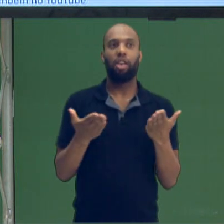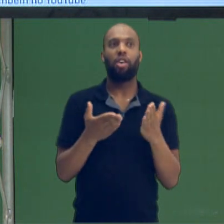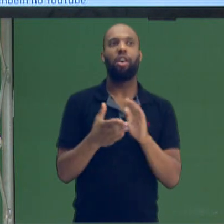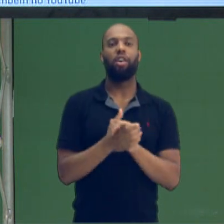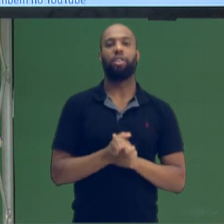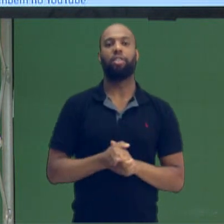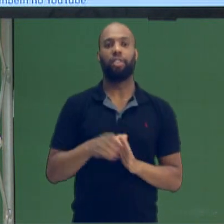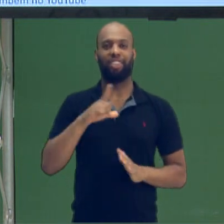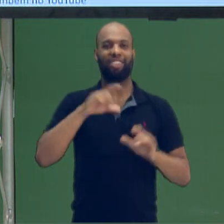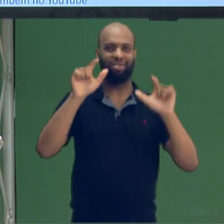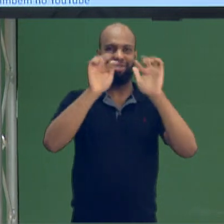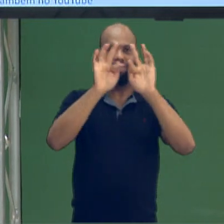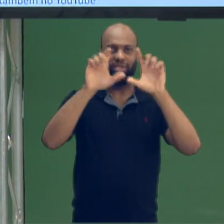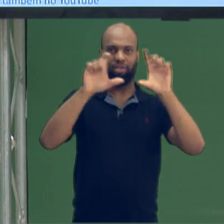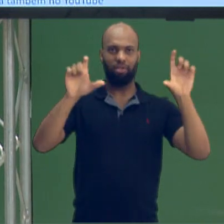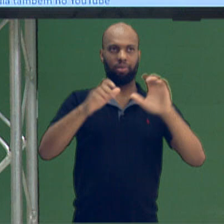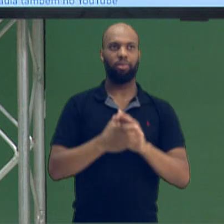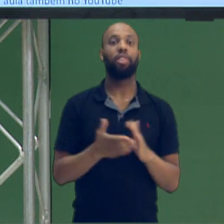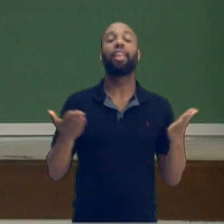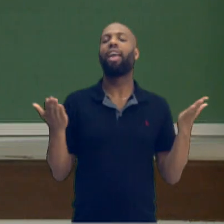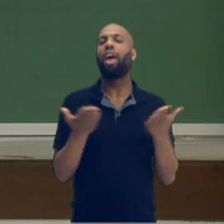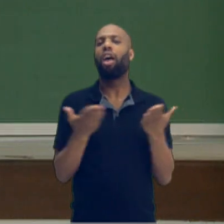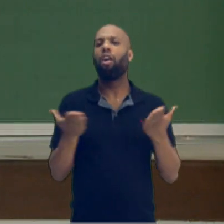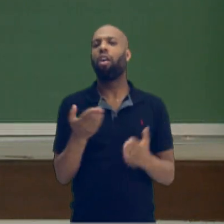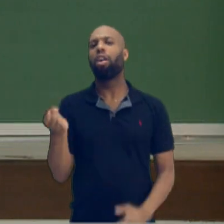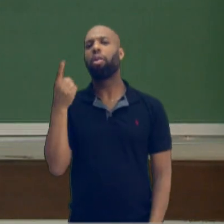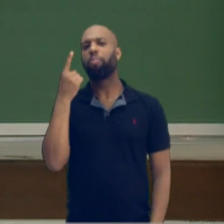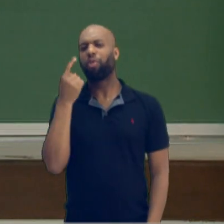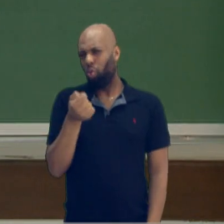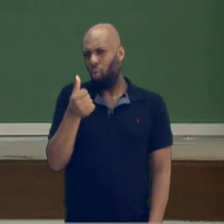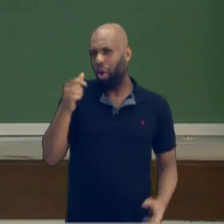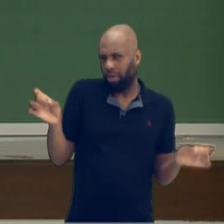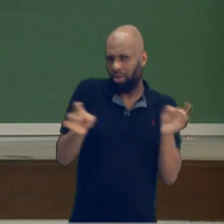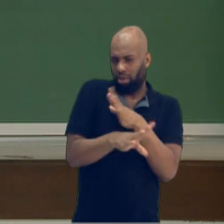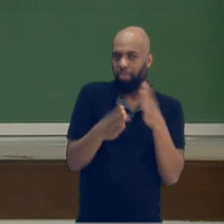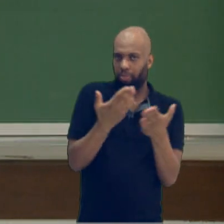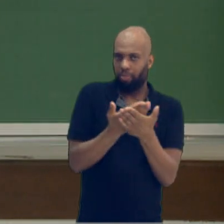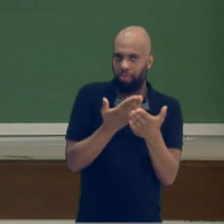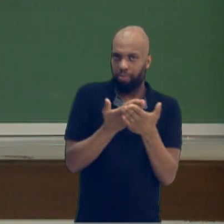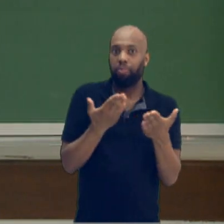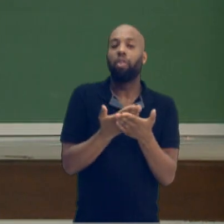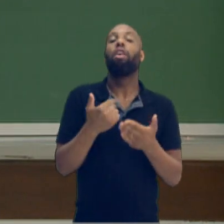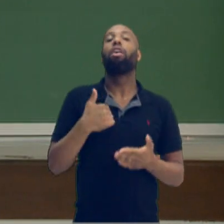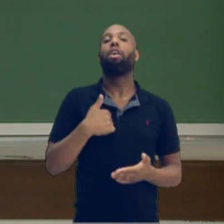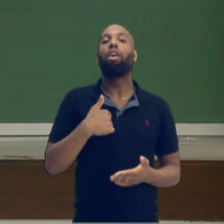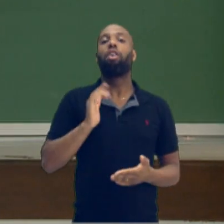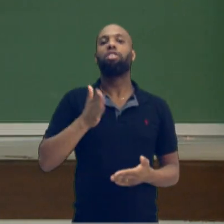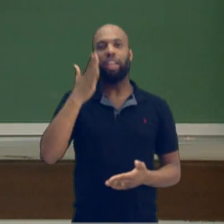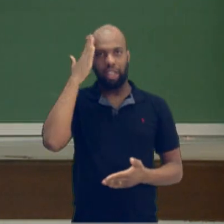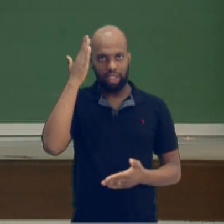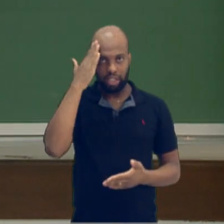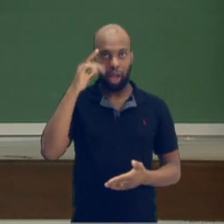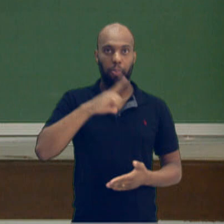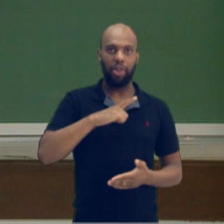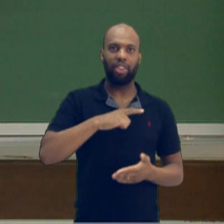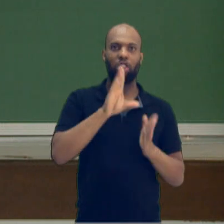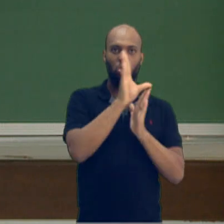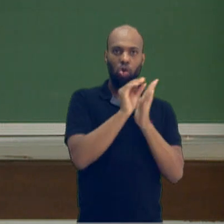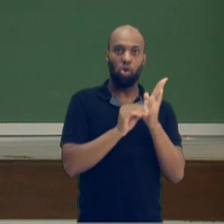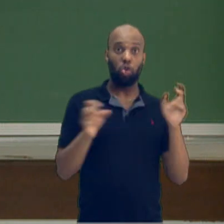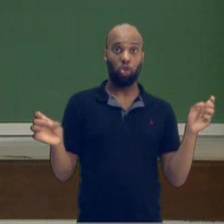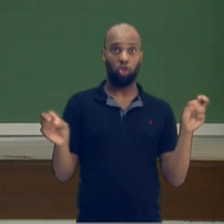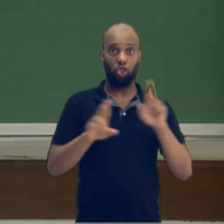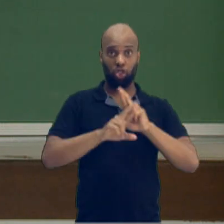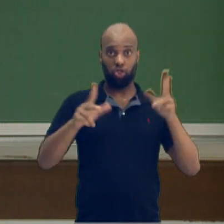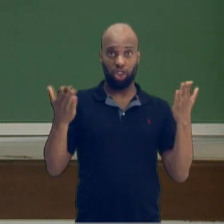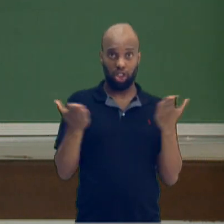fórmula. Para a gente estar quase encerrando a nossa aula, né? Eu sei que a gente viu coisas diferentes hoje, mas a